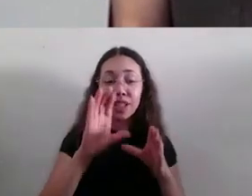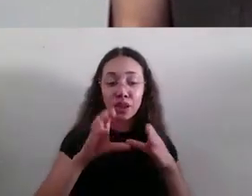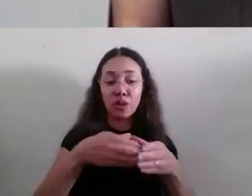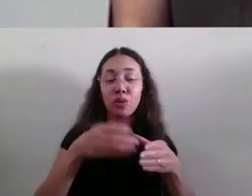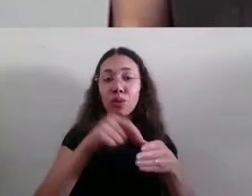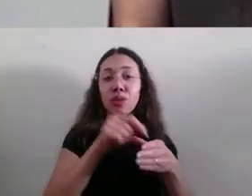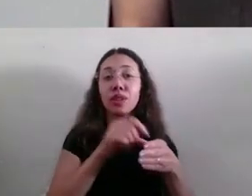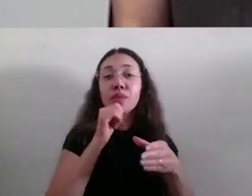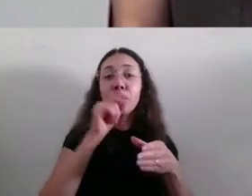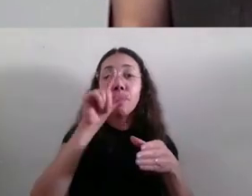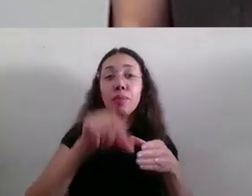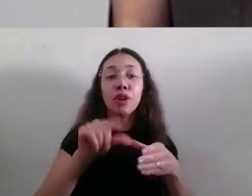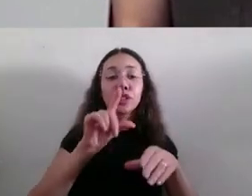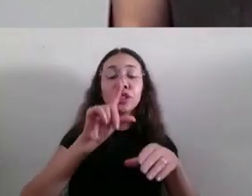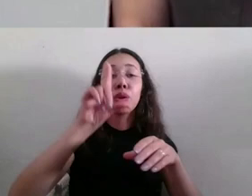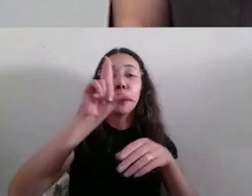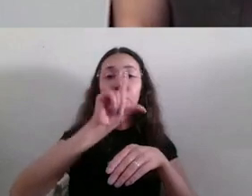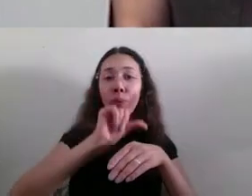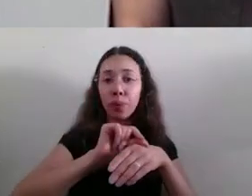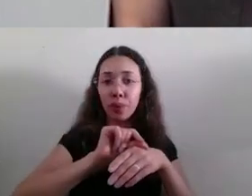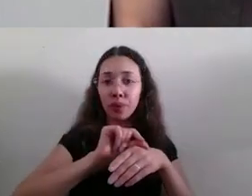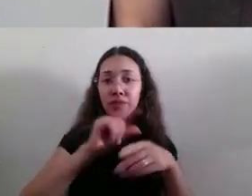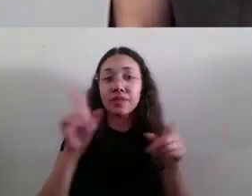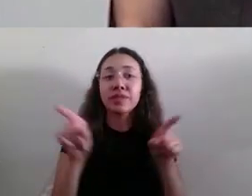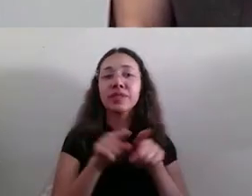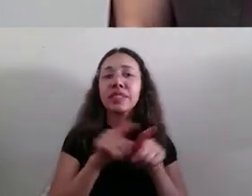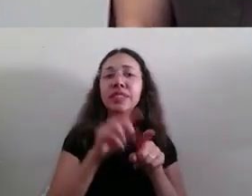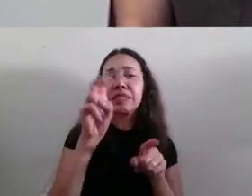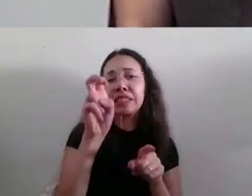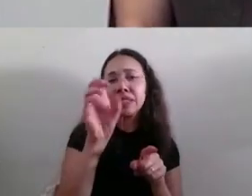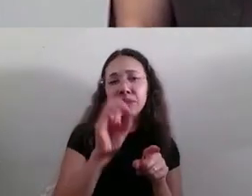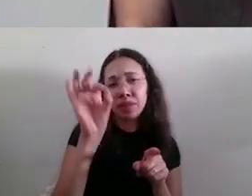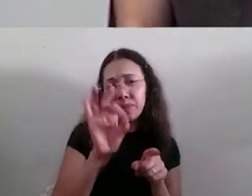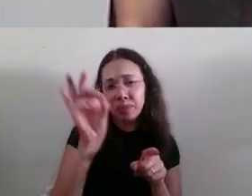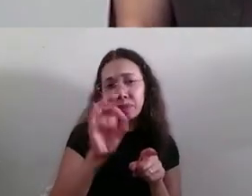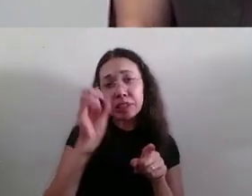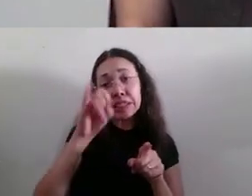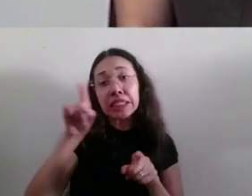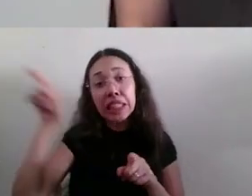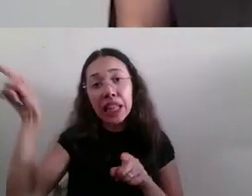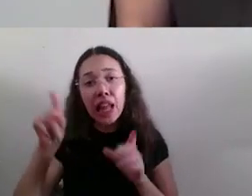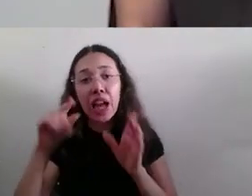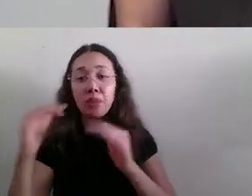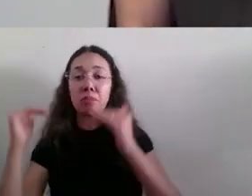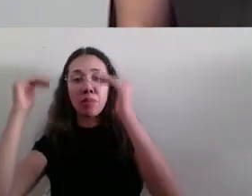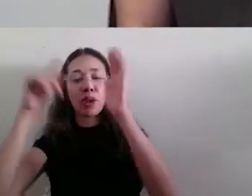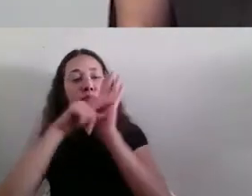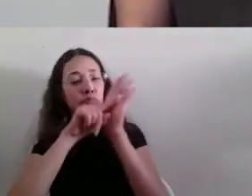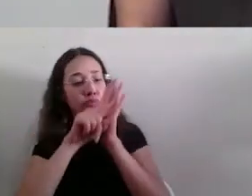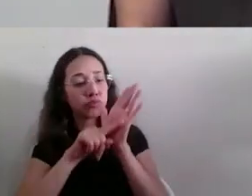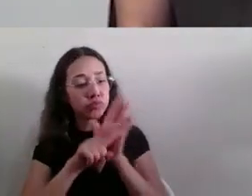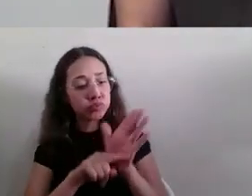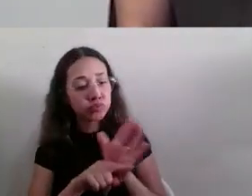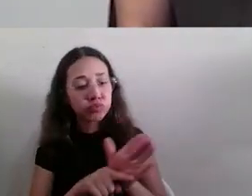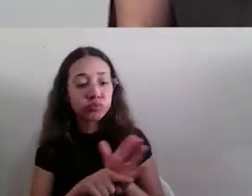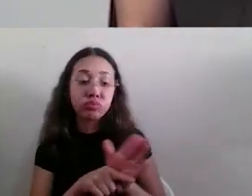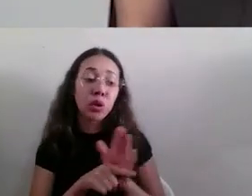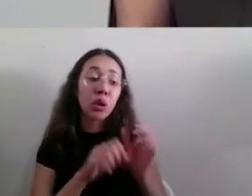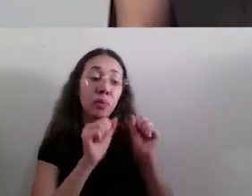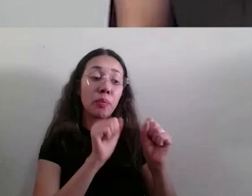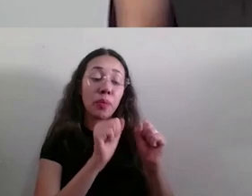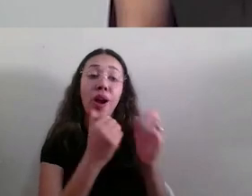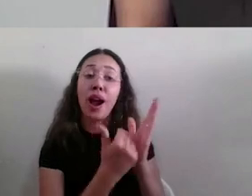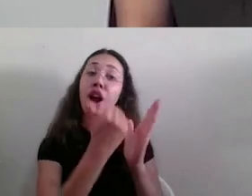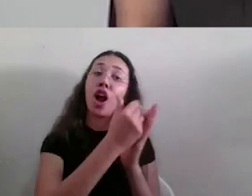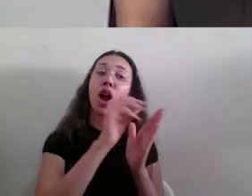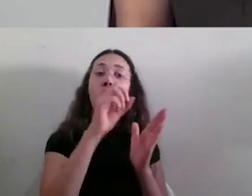mínimo, 50%, sendo possível que a corregedoria, caso verifique uma necessidade especial de uma determinada vara, possa aumentar essa redução